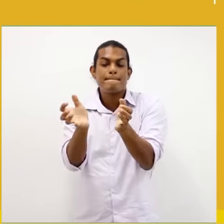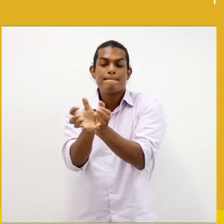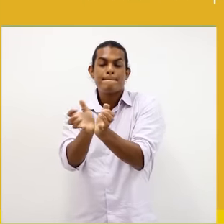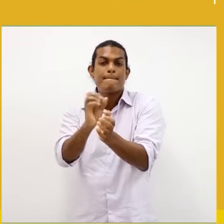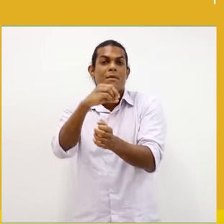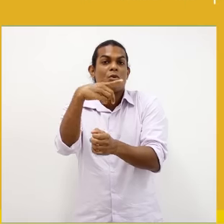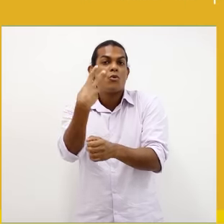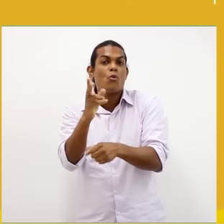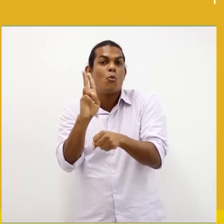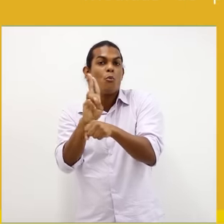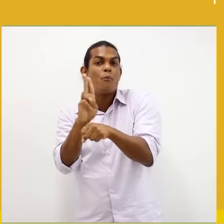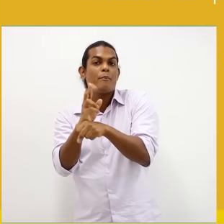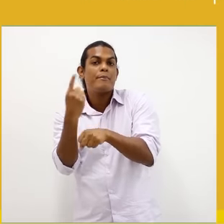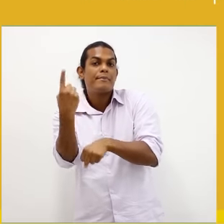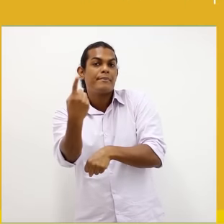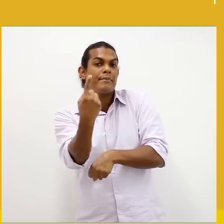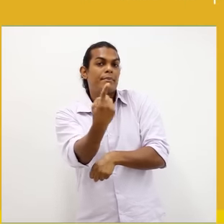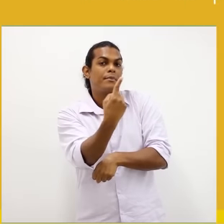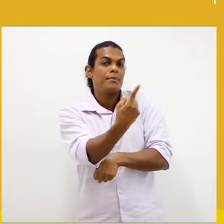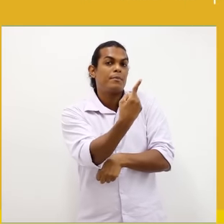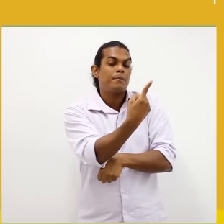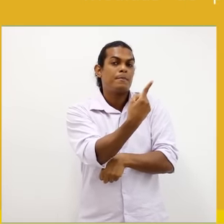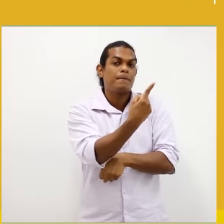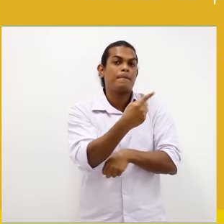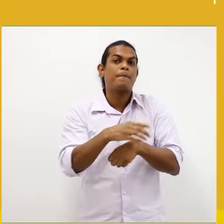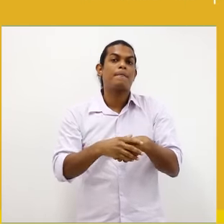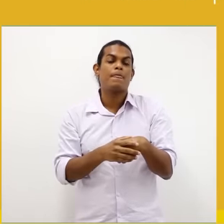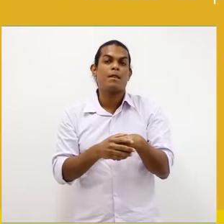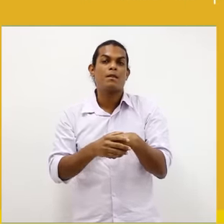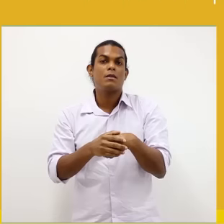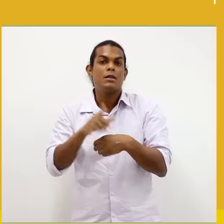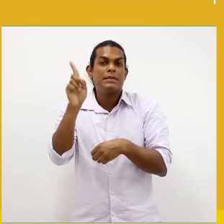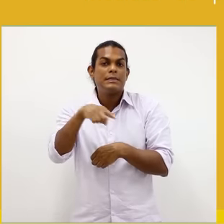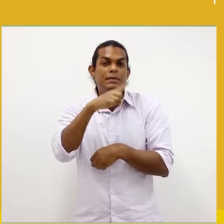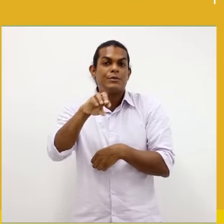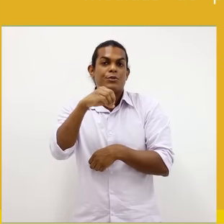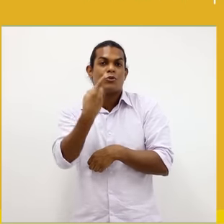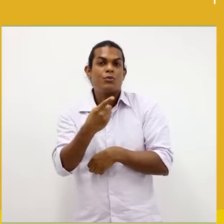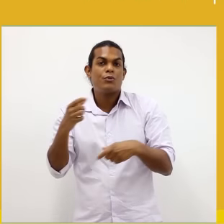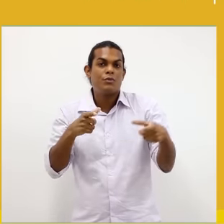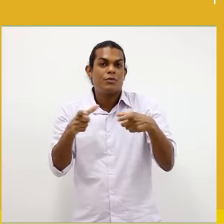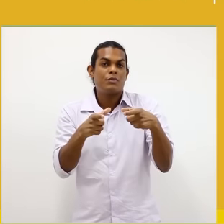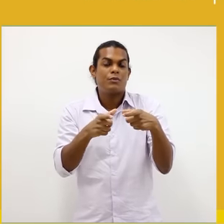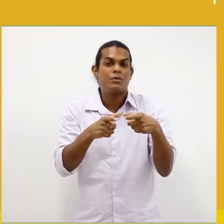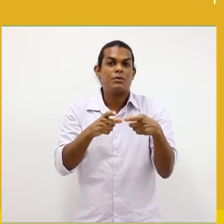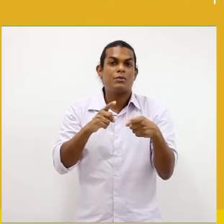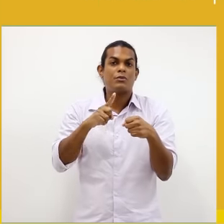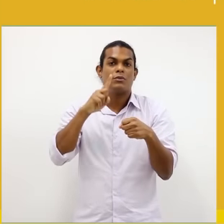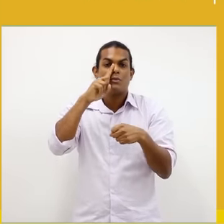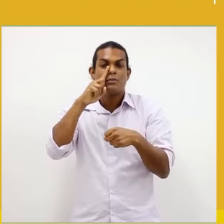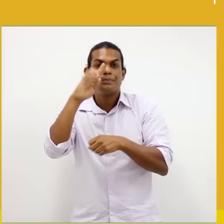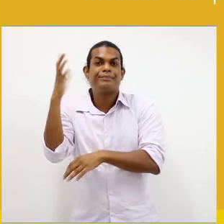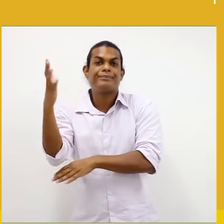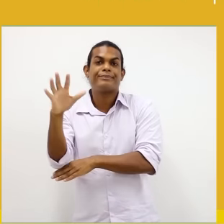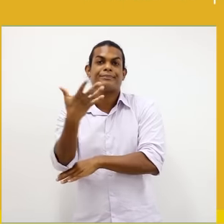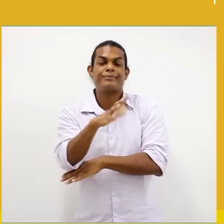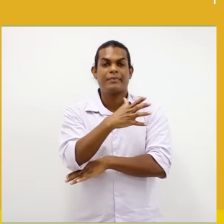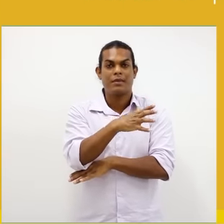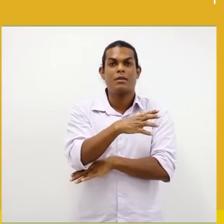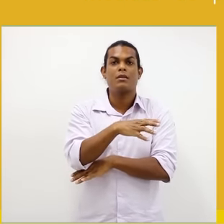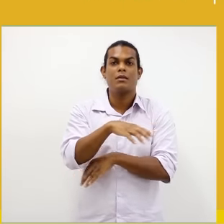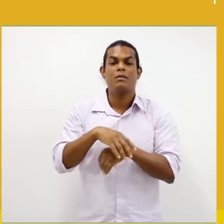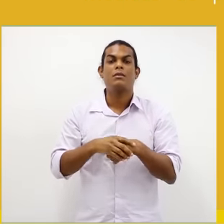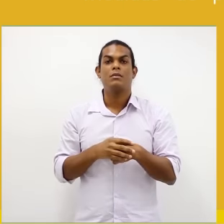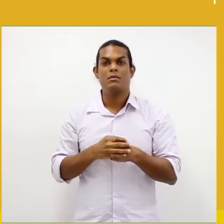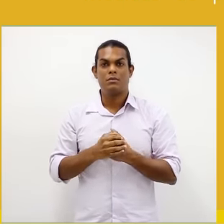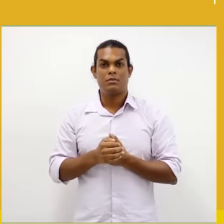individual têm a finalidade de eliminar e ou reduzir os riscos ambientais que estão expostos aos trabalhadores. O uso ou a formação